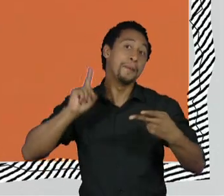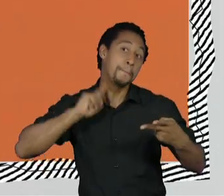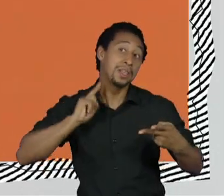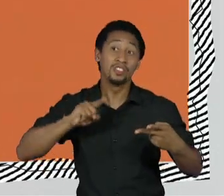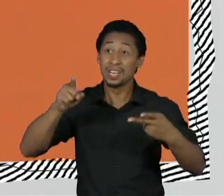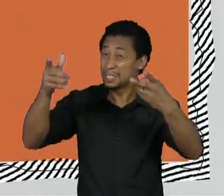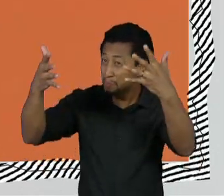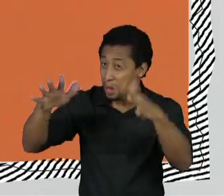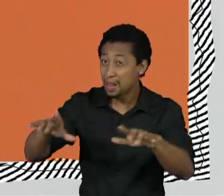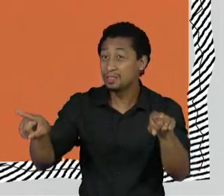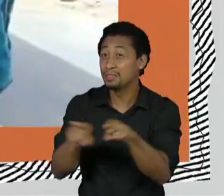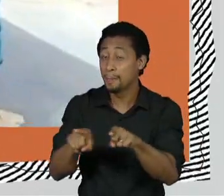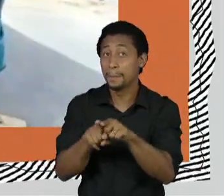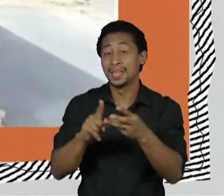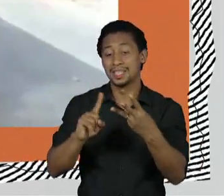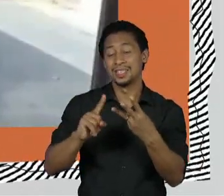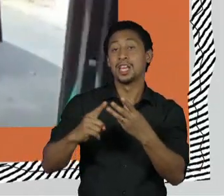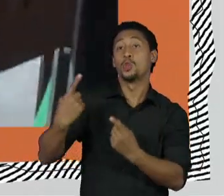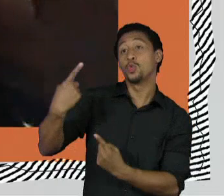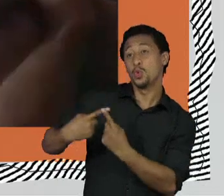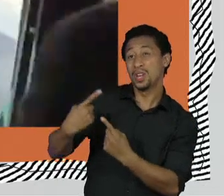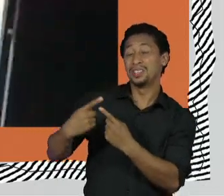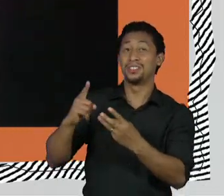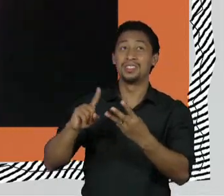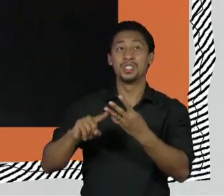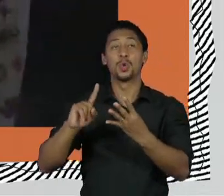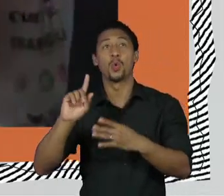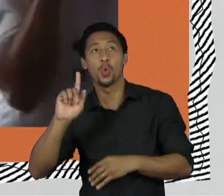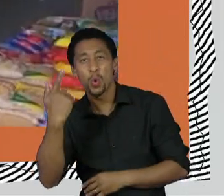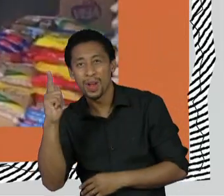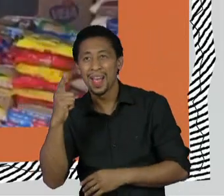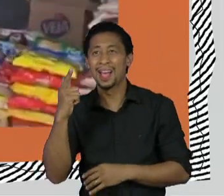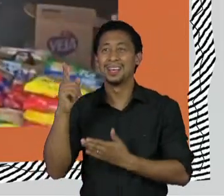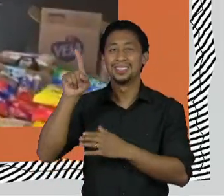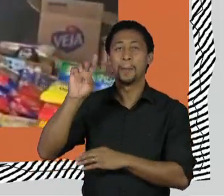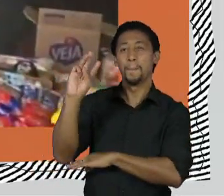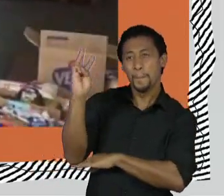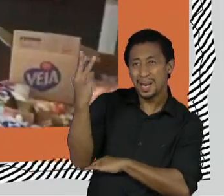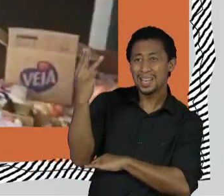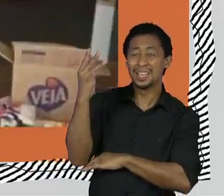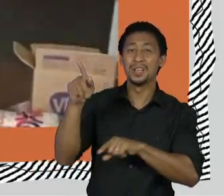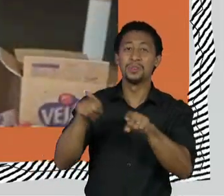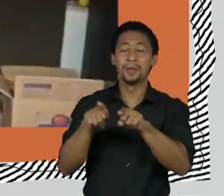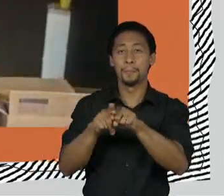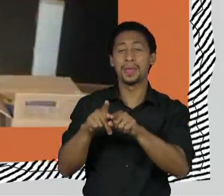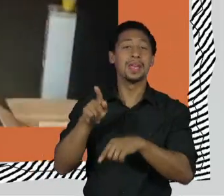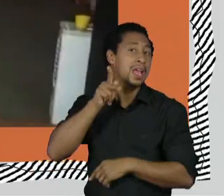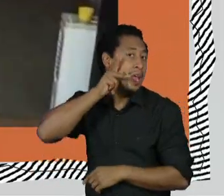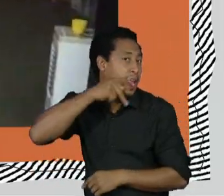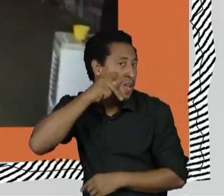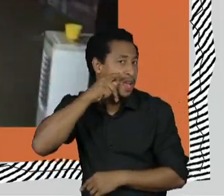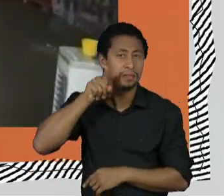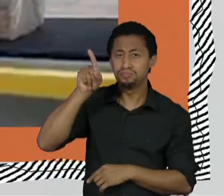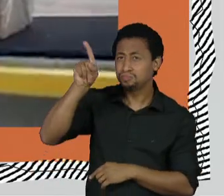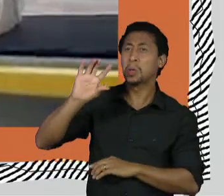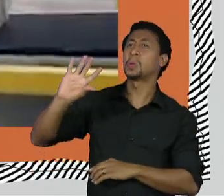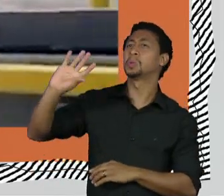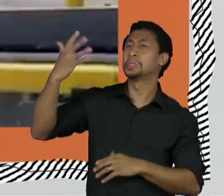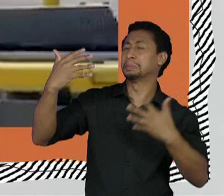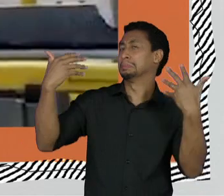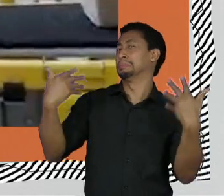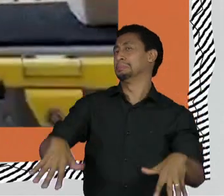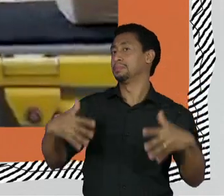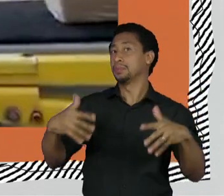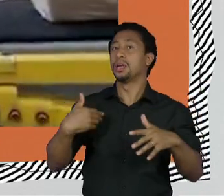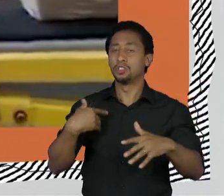tragédias, Tocantins, Goiás, Maranhão, Piauí. E aí a gente, vamos expandir a campanha Abraça Bahia para